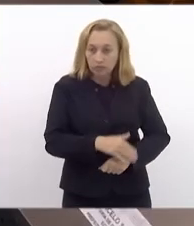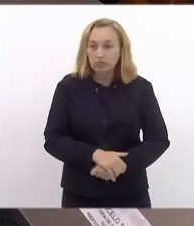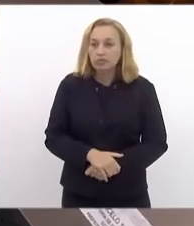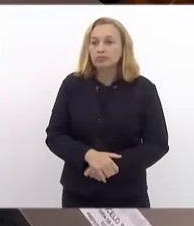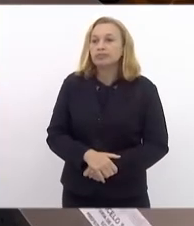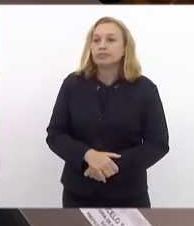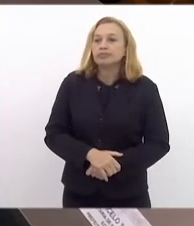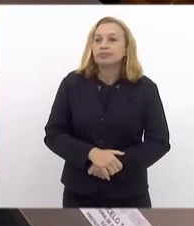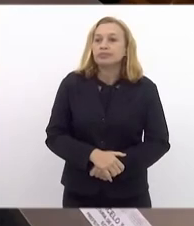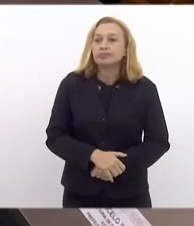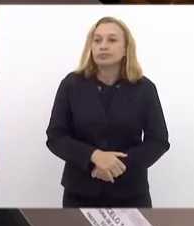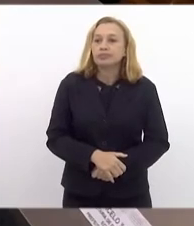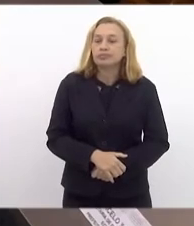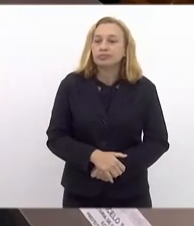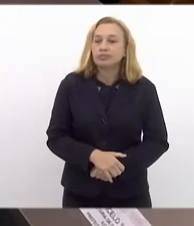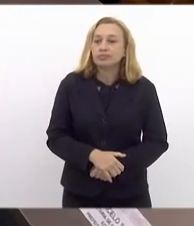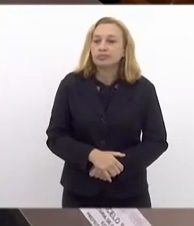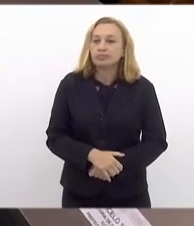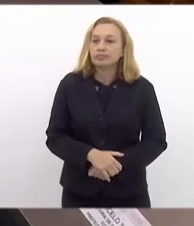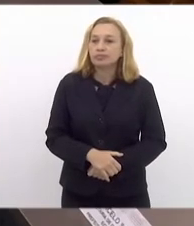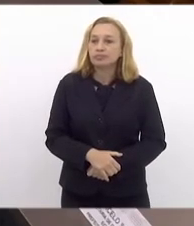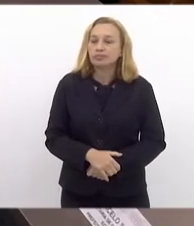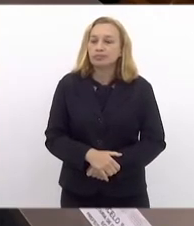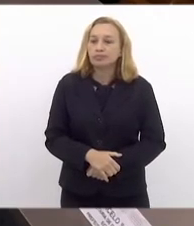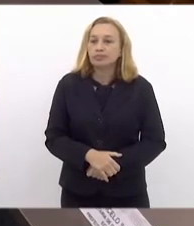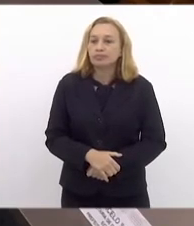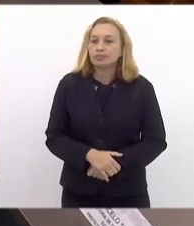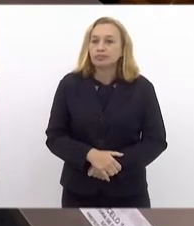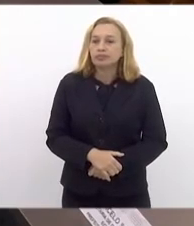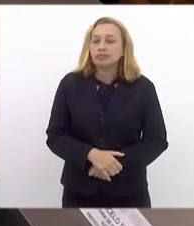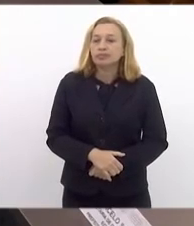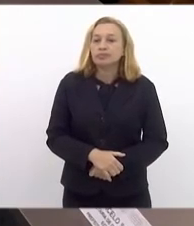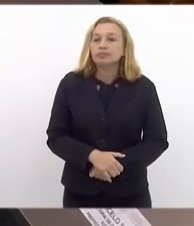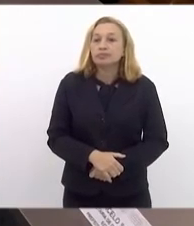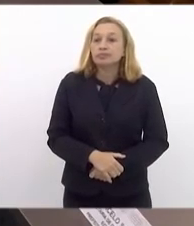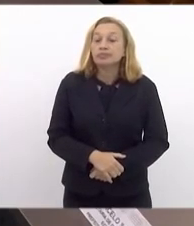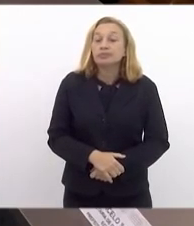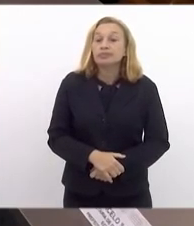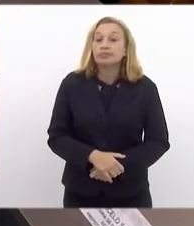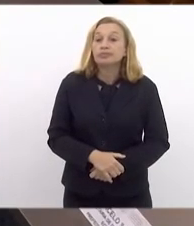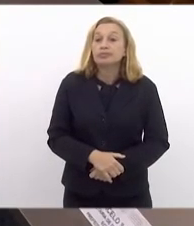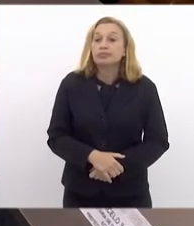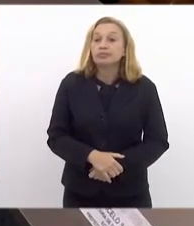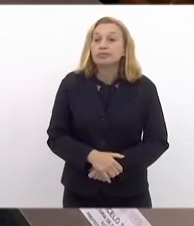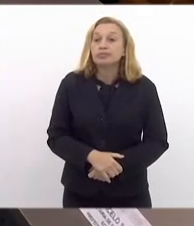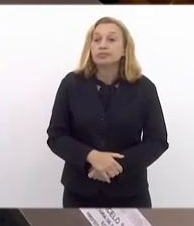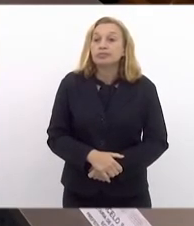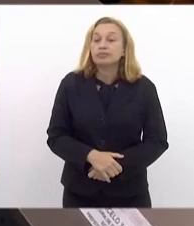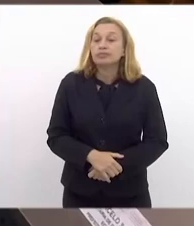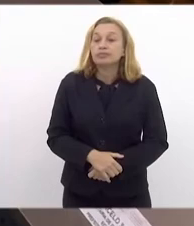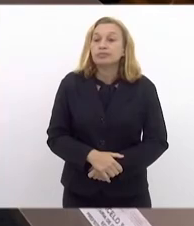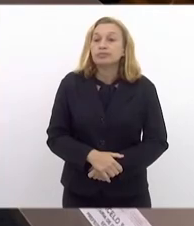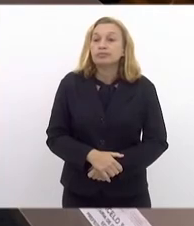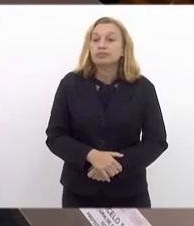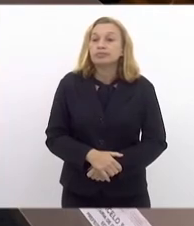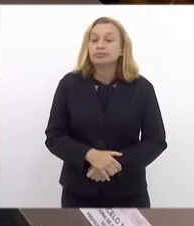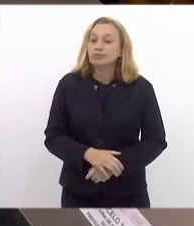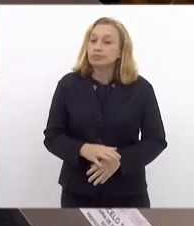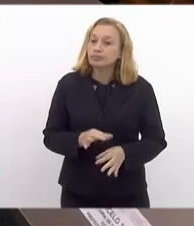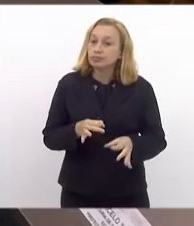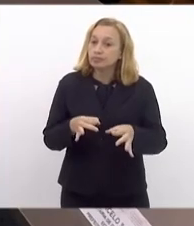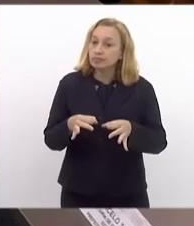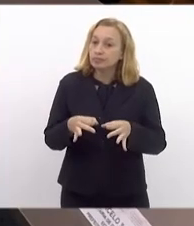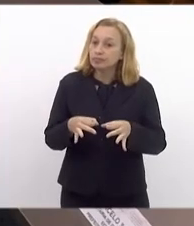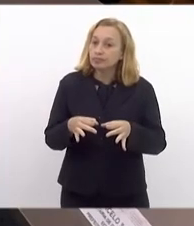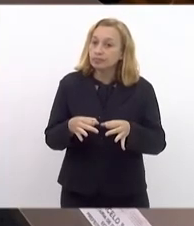E aí eu sei que a preste tem um mapa pelo menos uma ordem de Durão Deus é